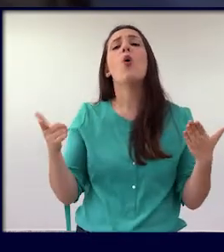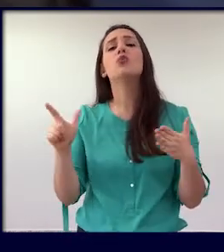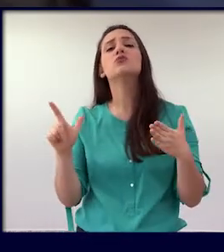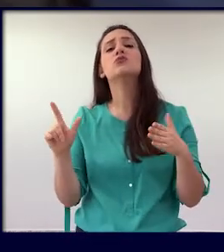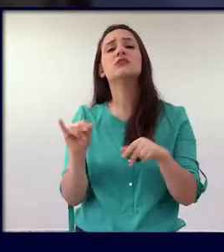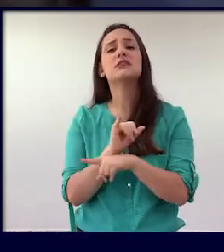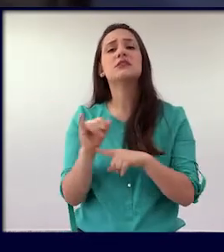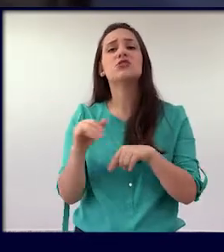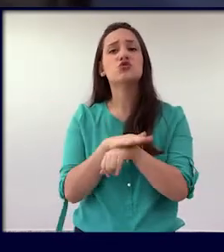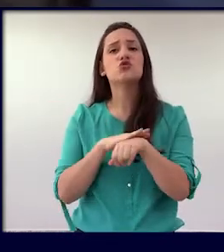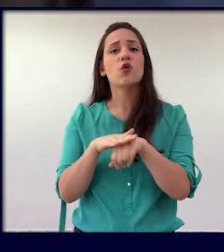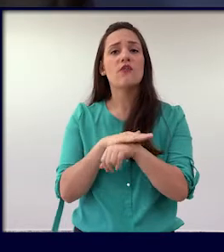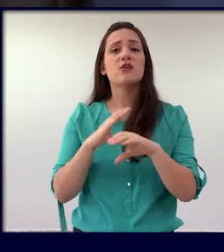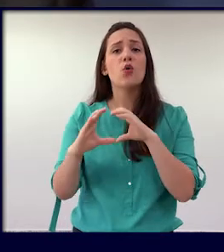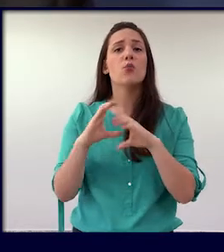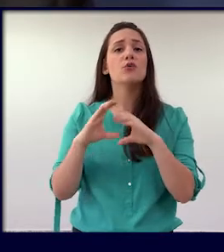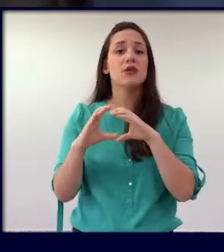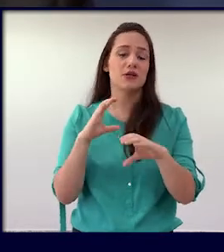com o mesário?